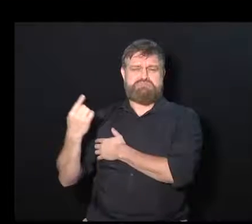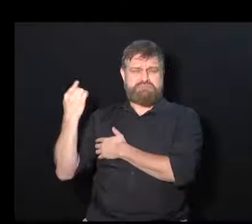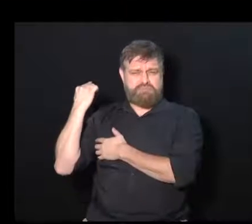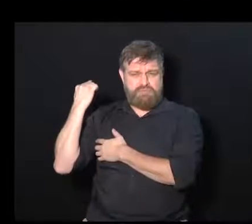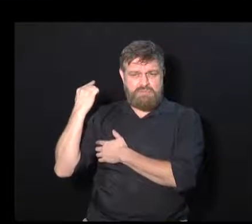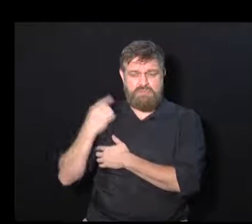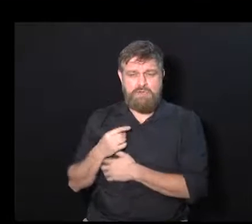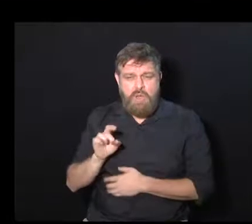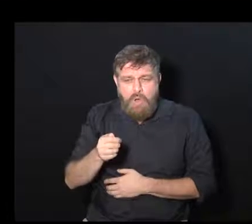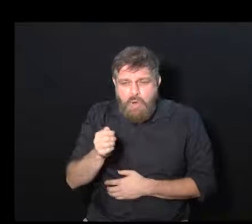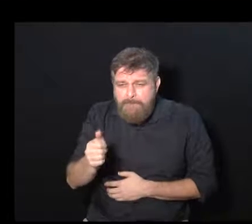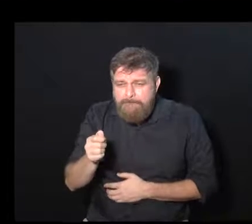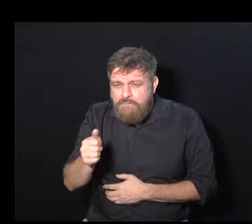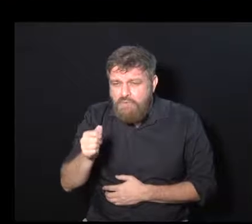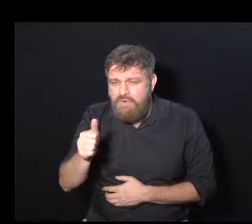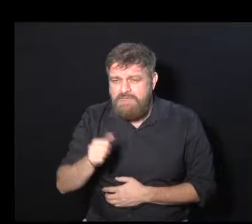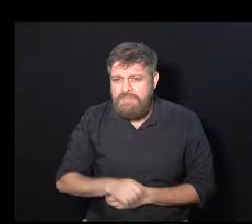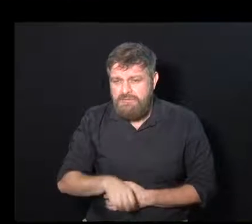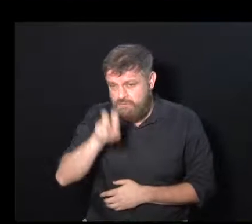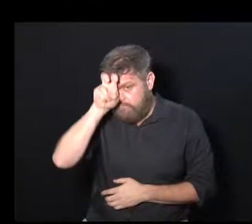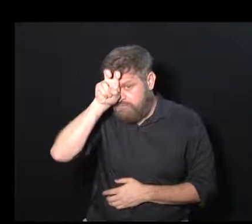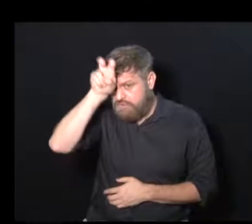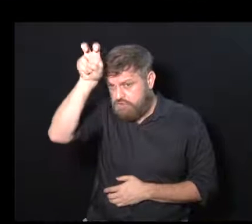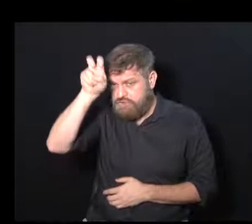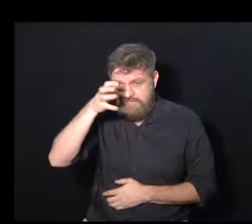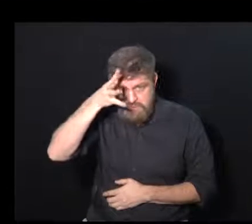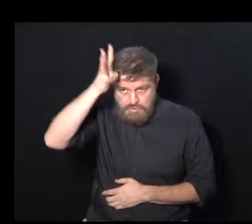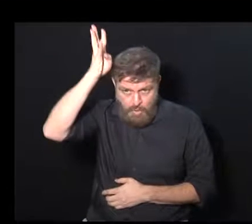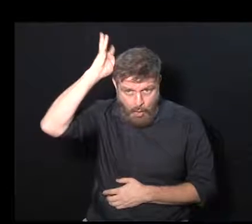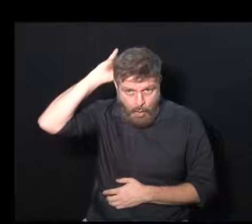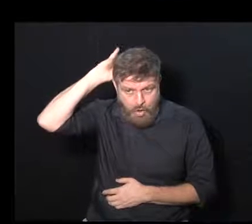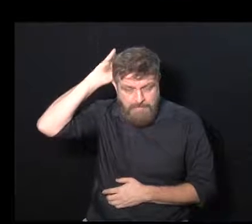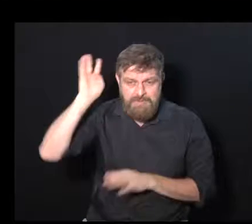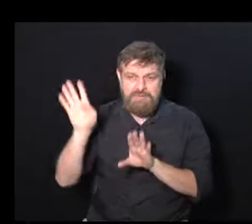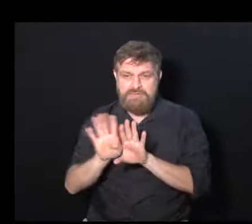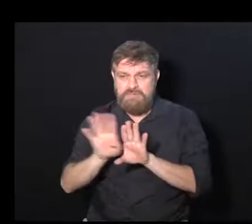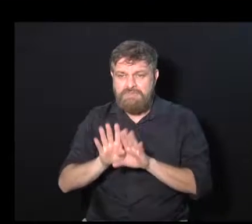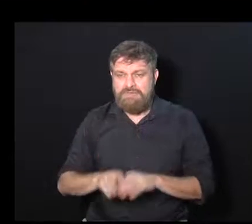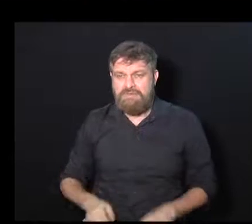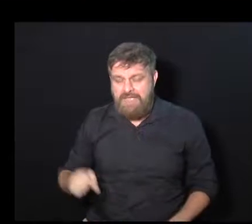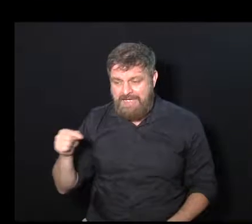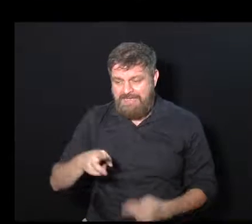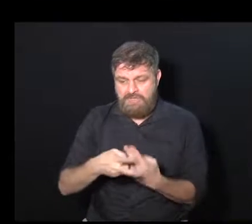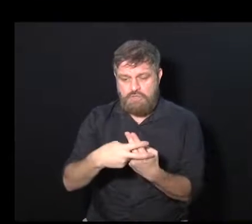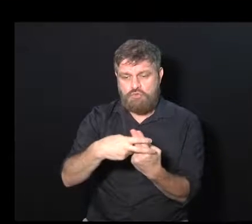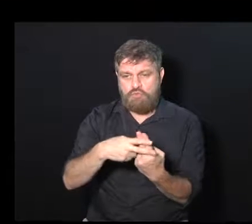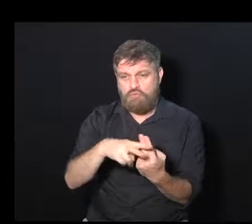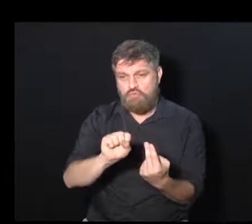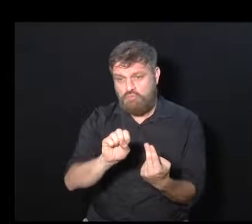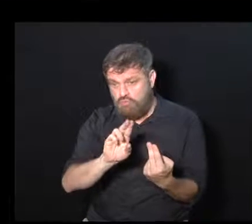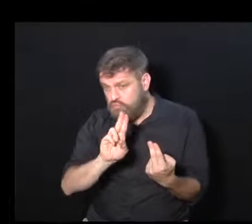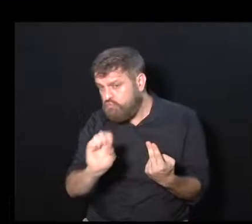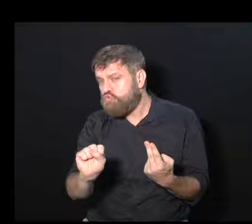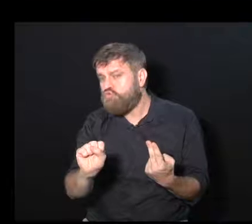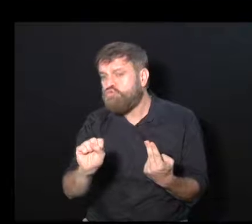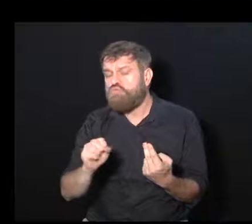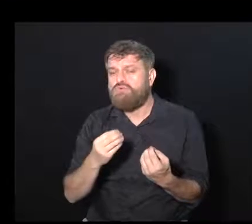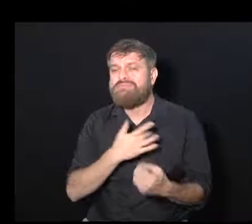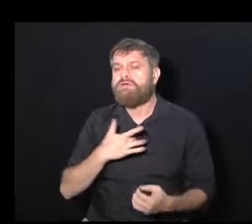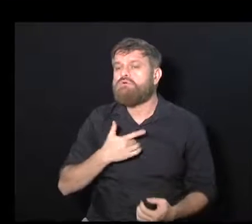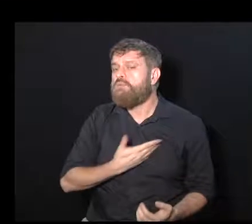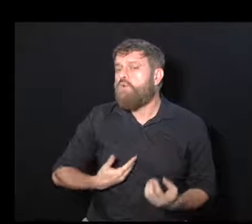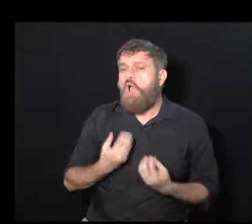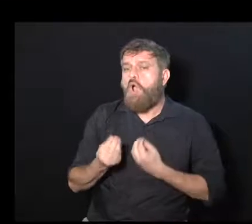falar um pouco isso no Egito, em Roma. Eu vou falar um pouco dentro do SUS como que ela se